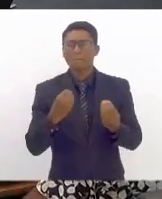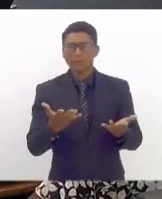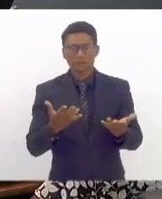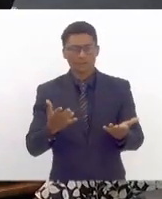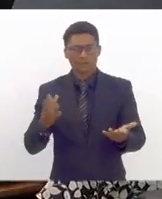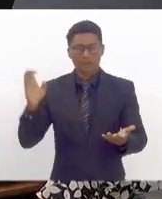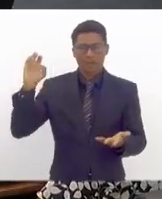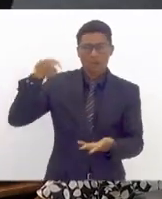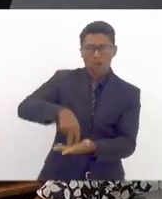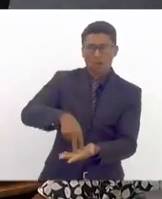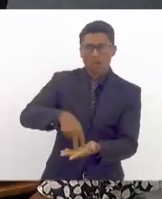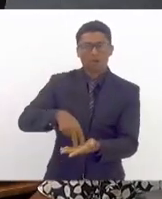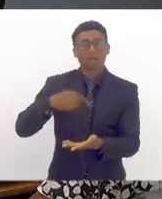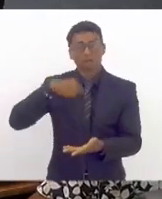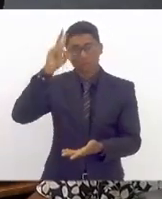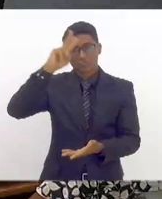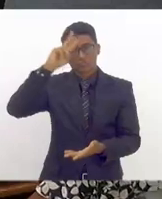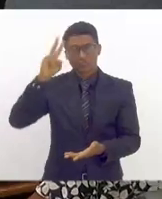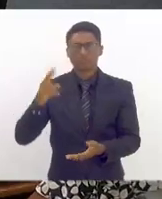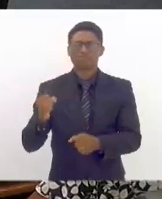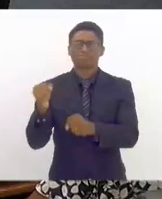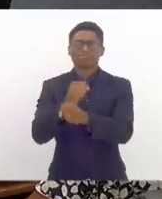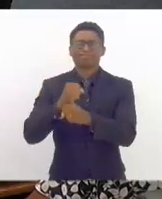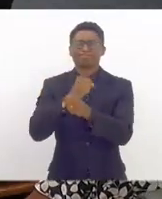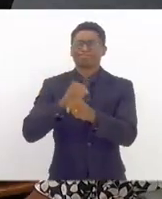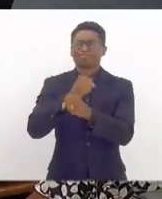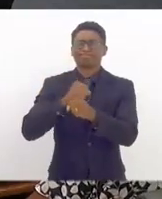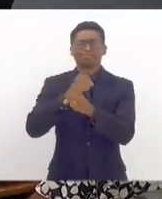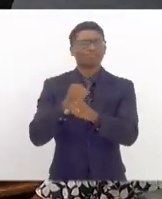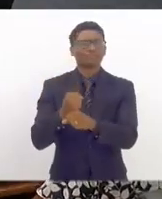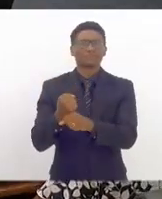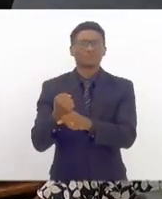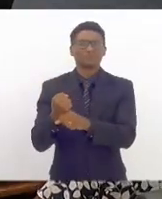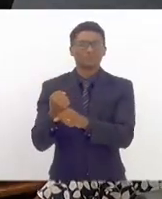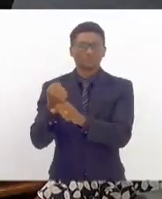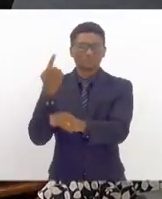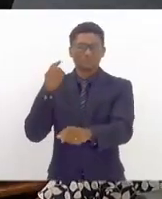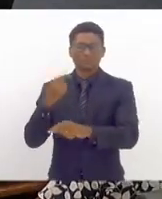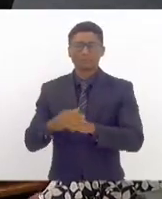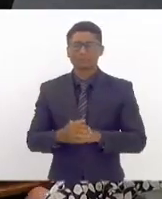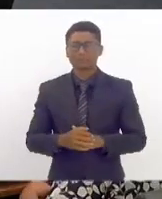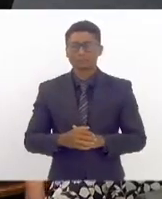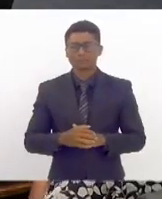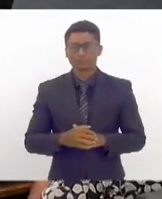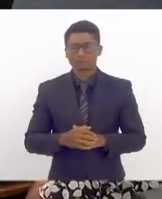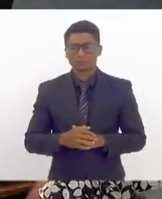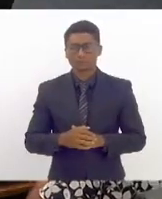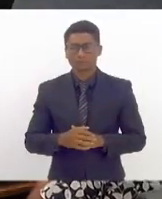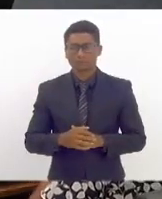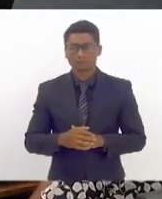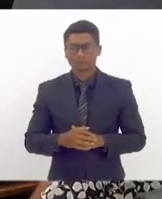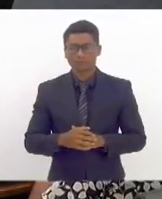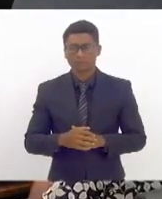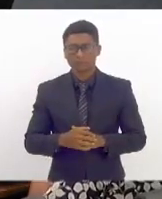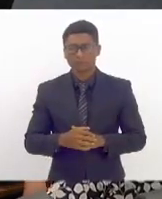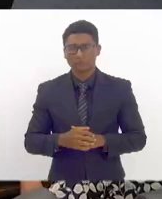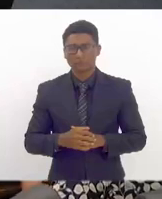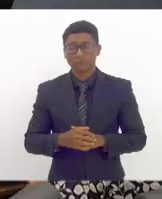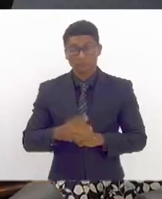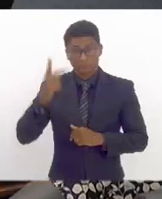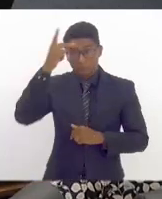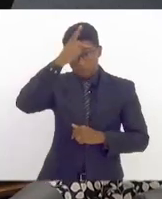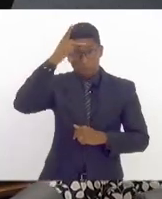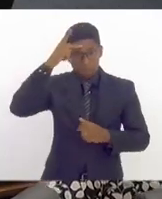para fazer as coisas eu lembro há muitos anos atrás na verdade não tantos anos atrás o pessoal o pessoal da escola de Lima